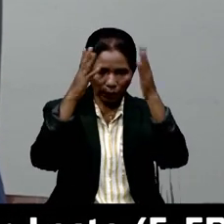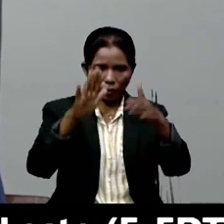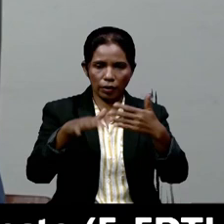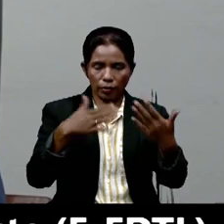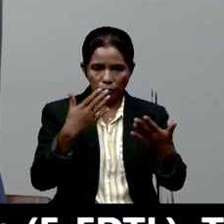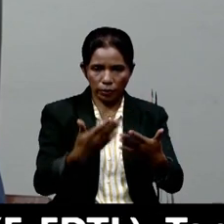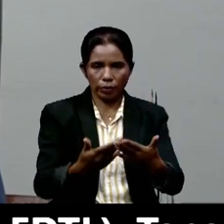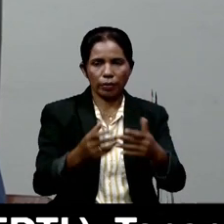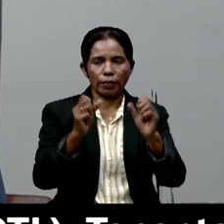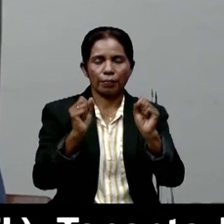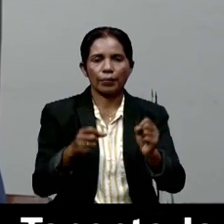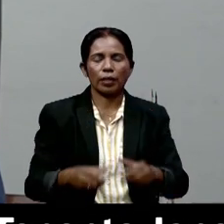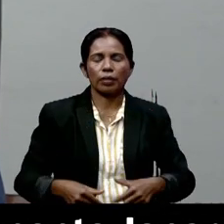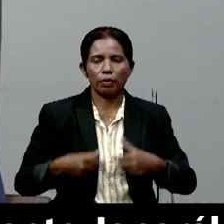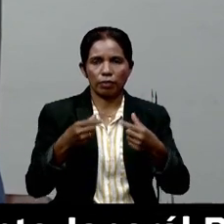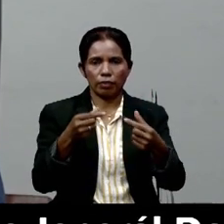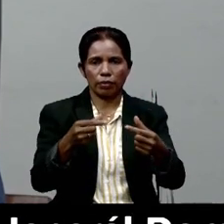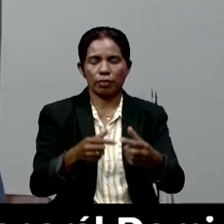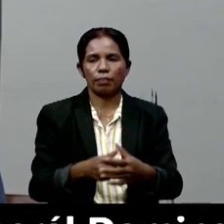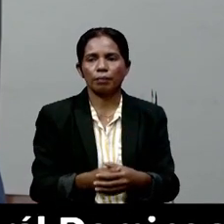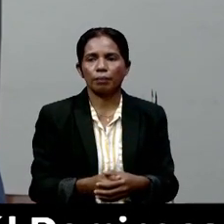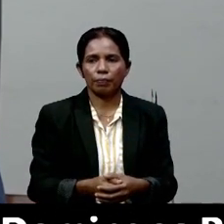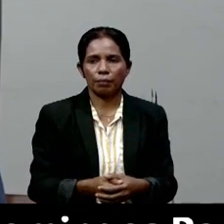a professor